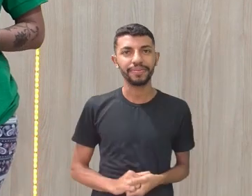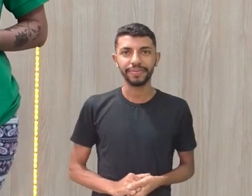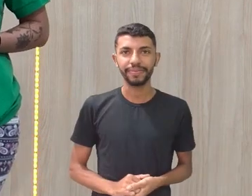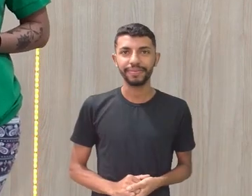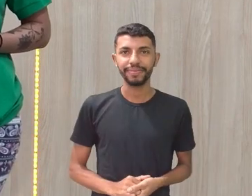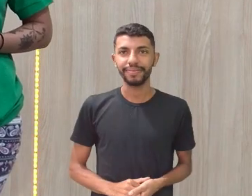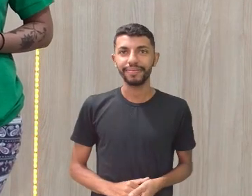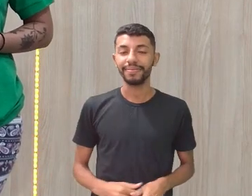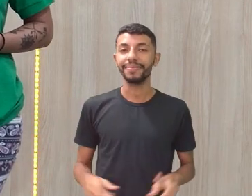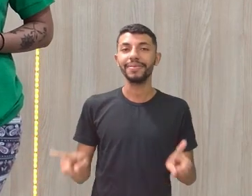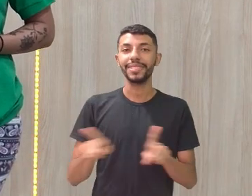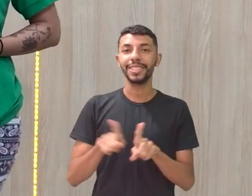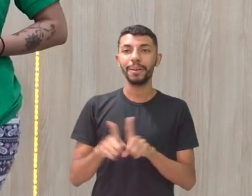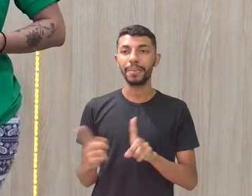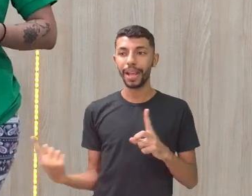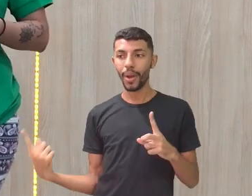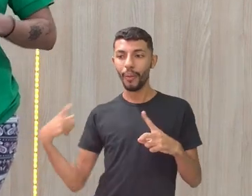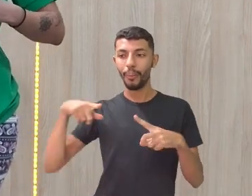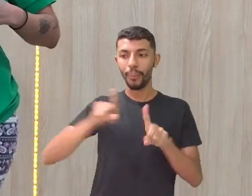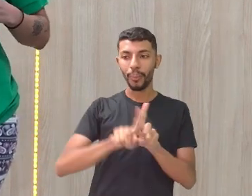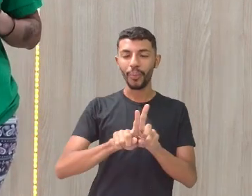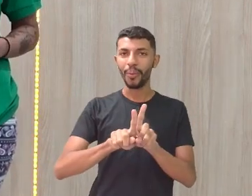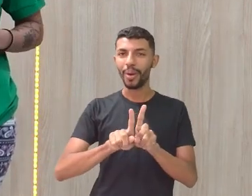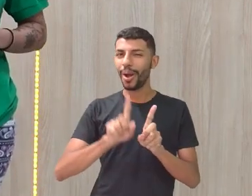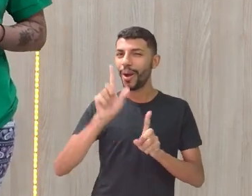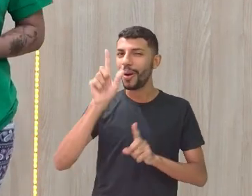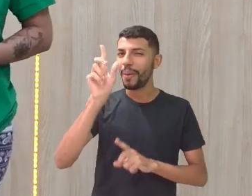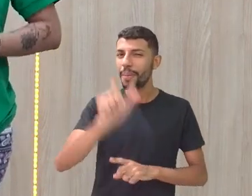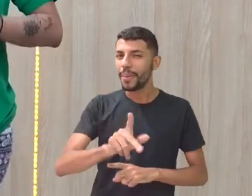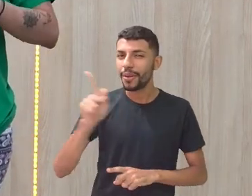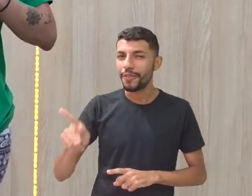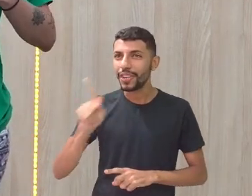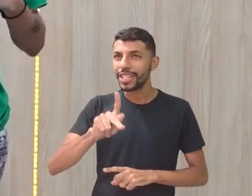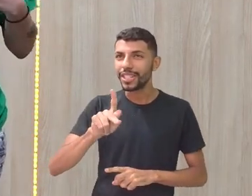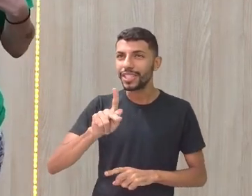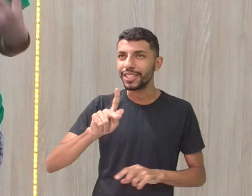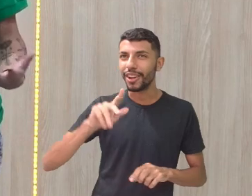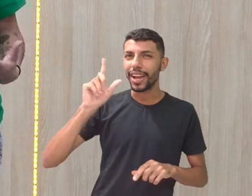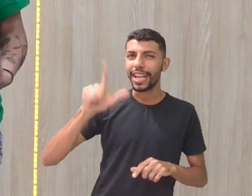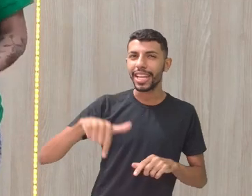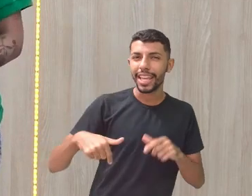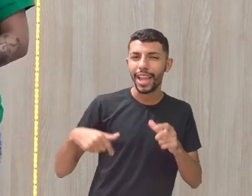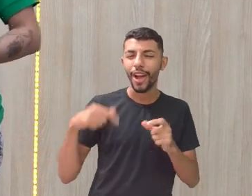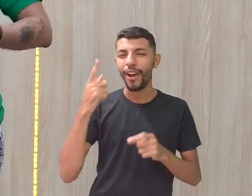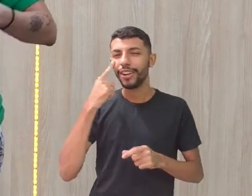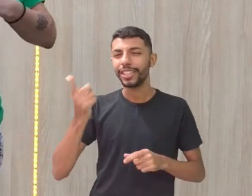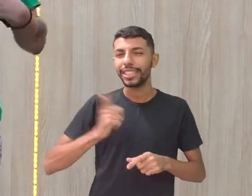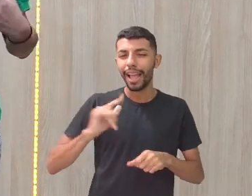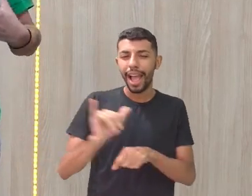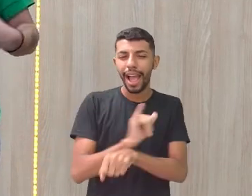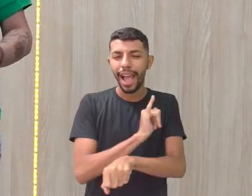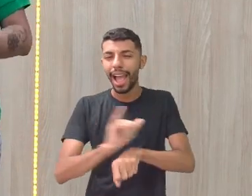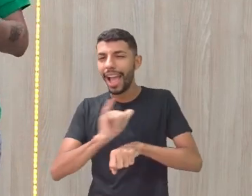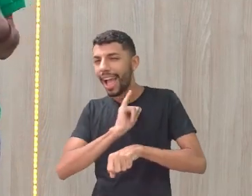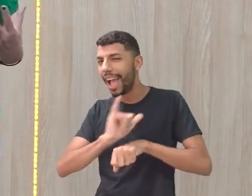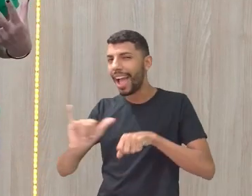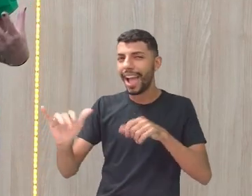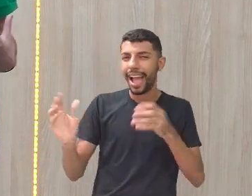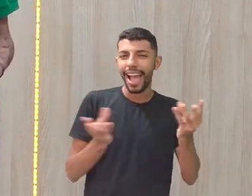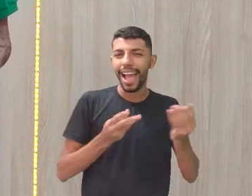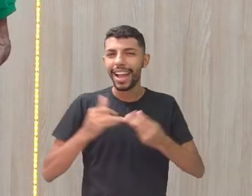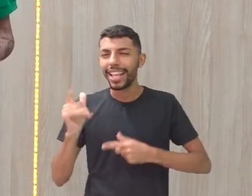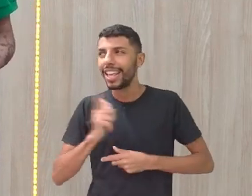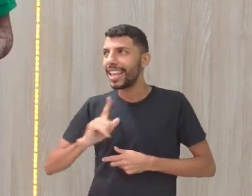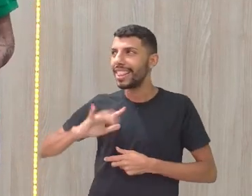E junto comigo, aquele professor que é malemolente, que tem o rostinho mais lindo